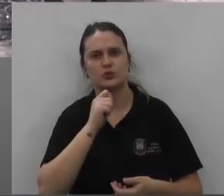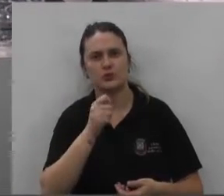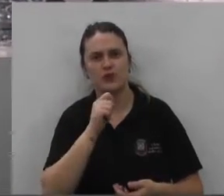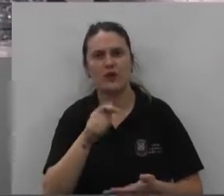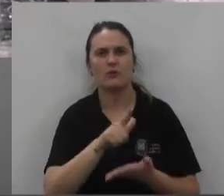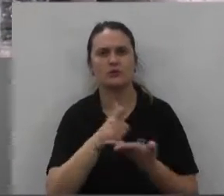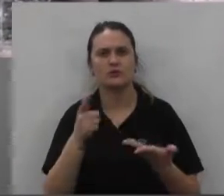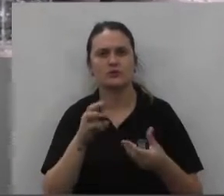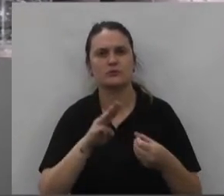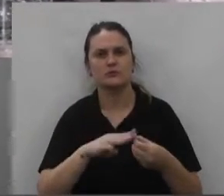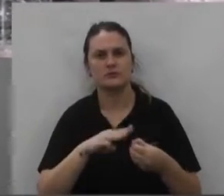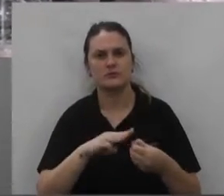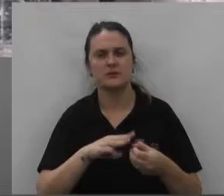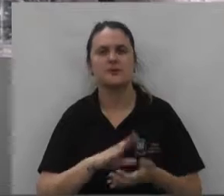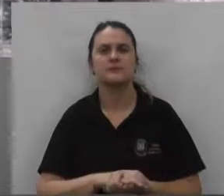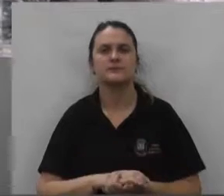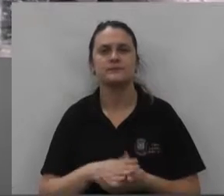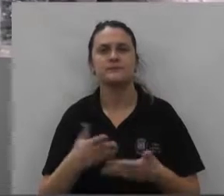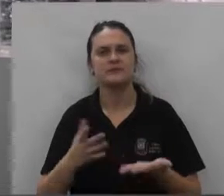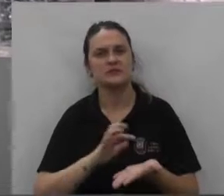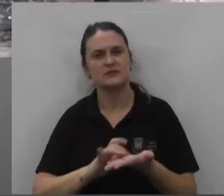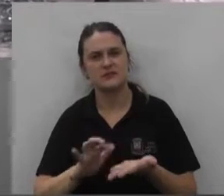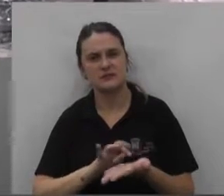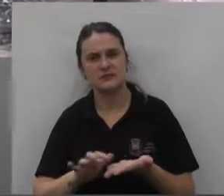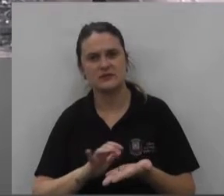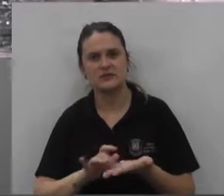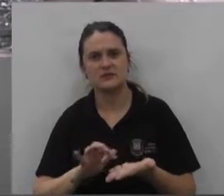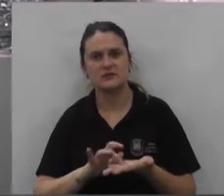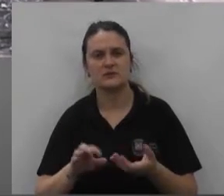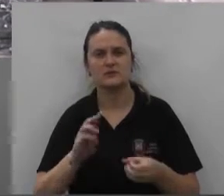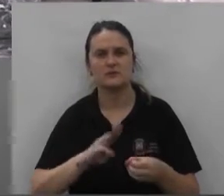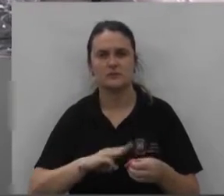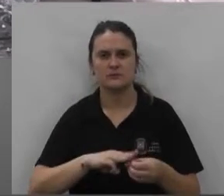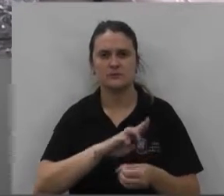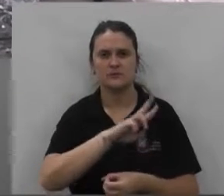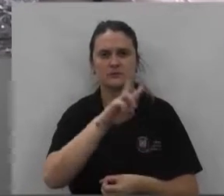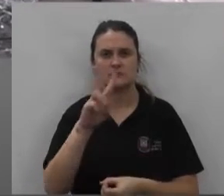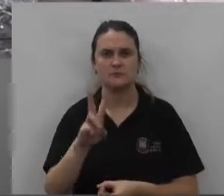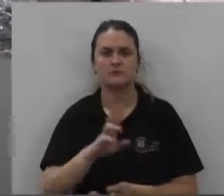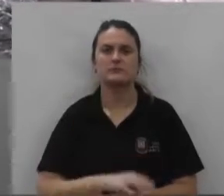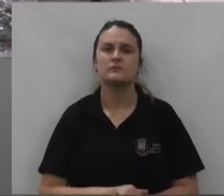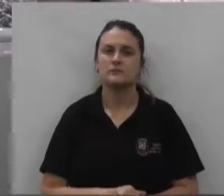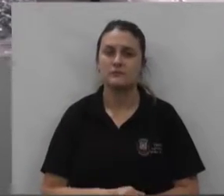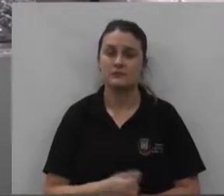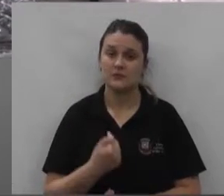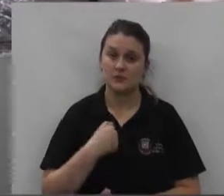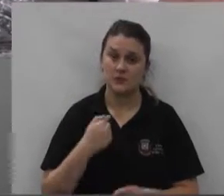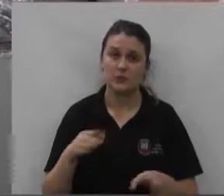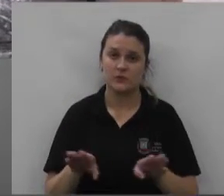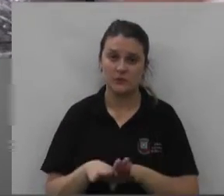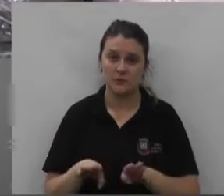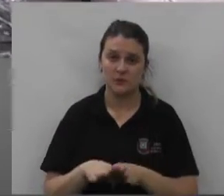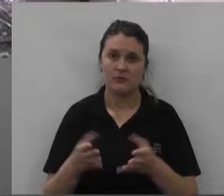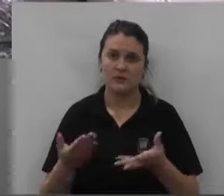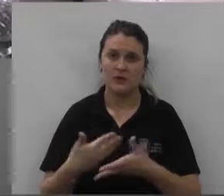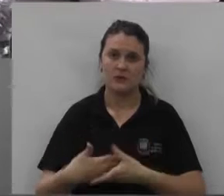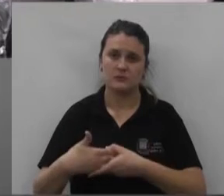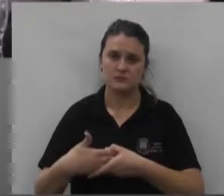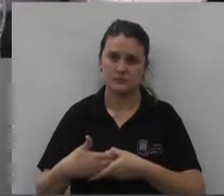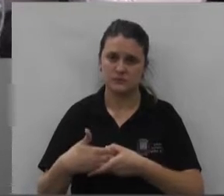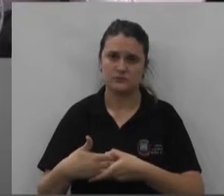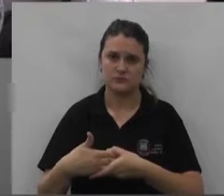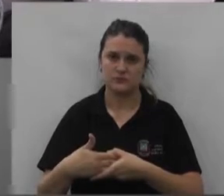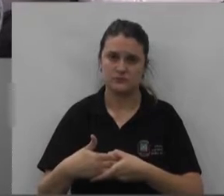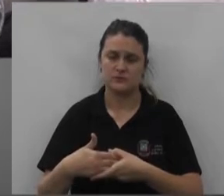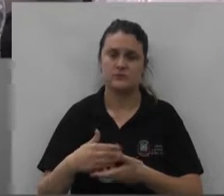imprensa e os munícipes, e aos secretários do município de João Vitória. Eu também quero